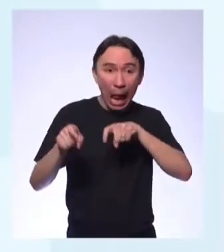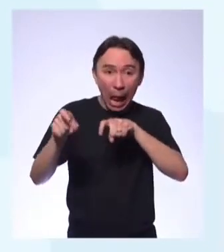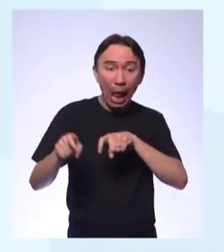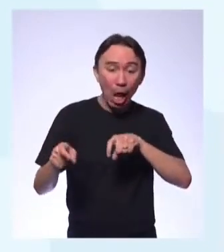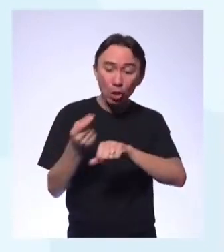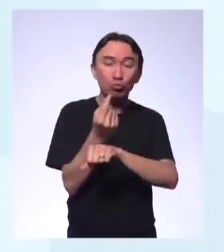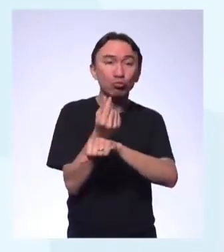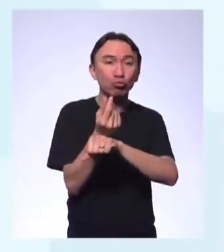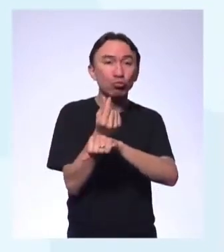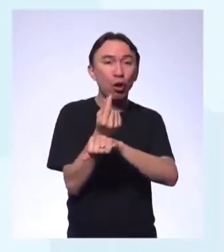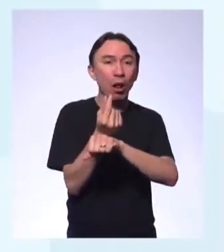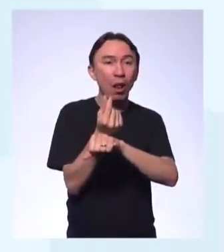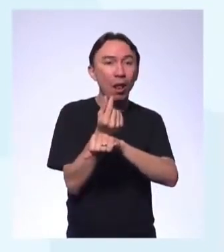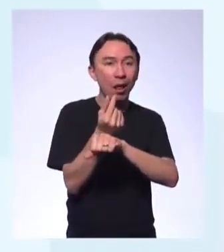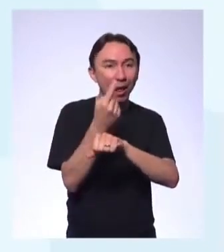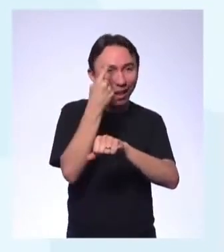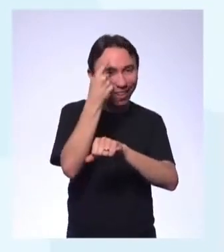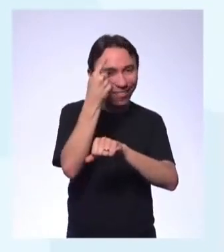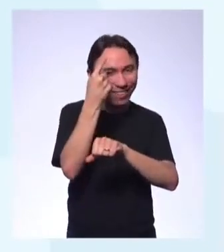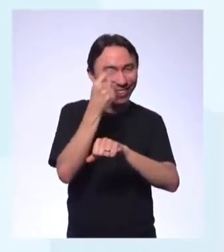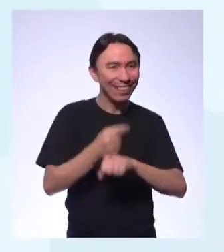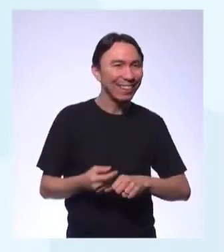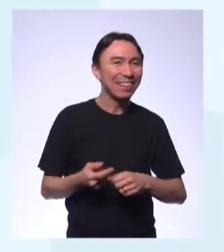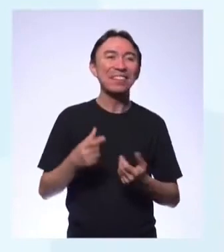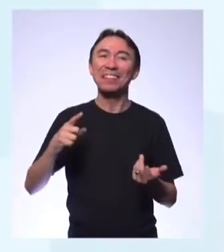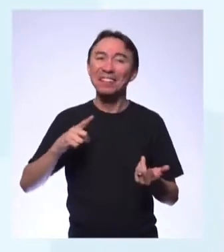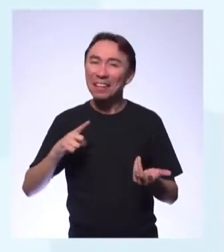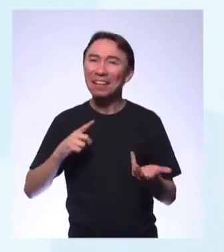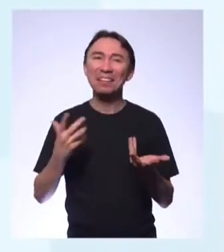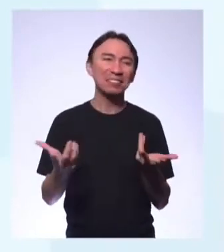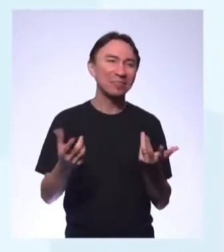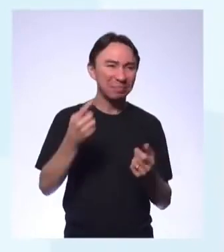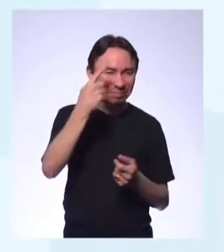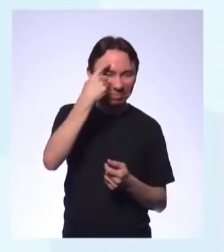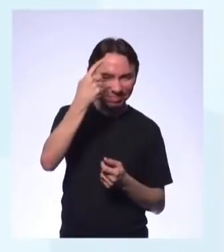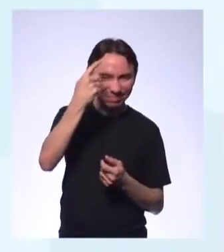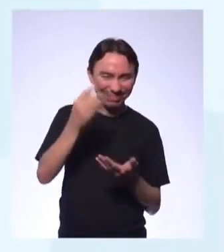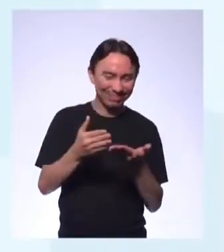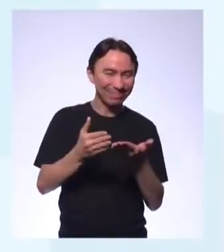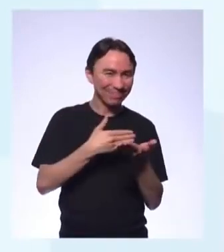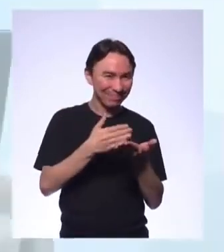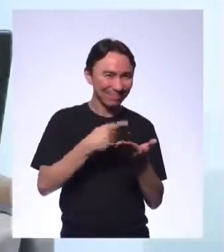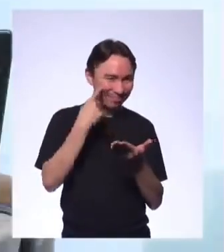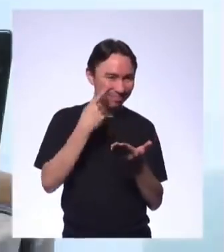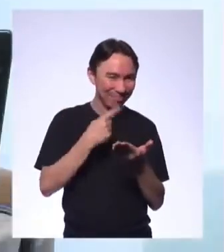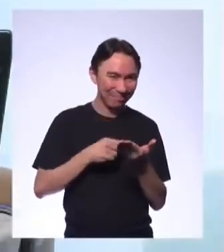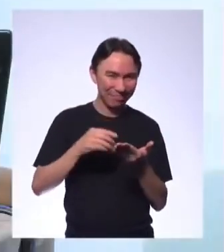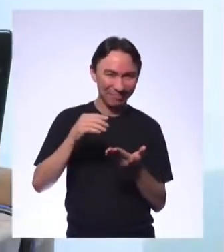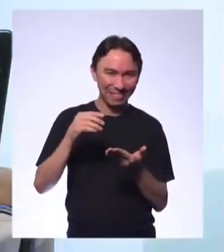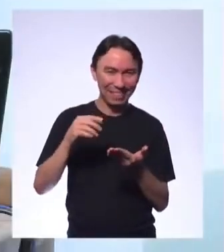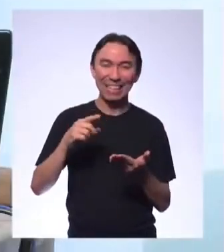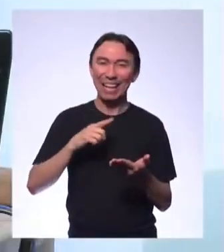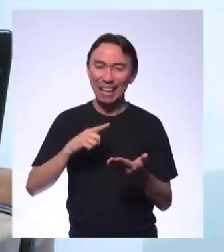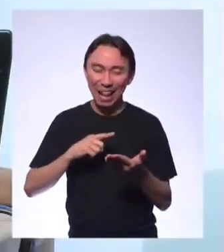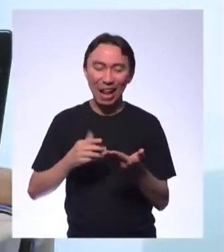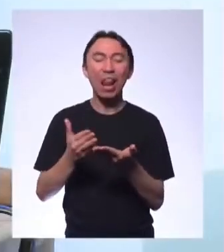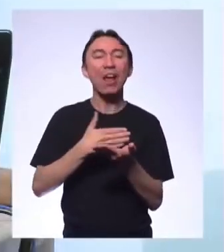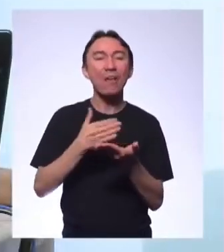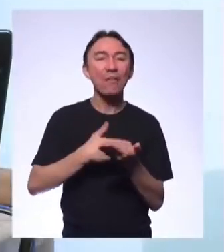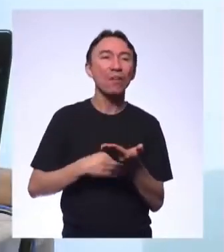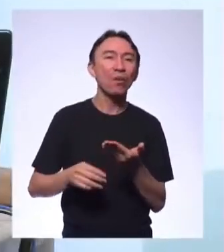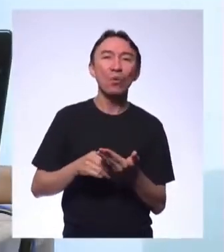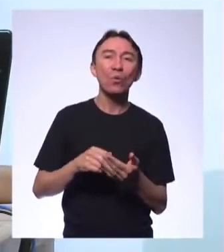dos cercamentos? Vocês têm aí no caderno do aluno um trecho do livro A Utopia, né? Onde ele fala lá